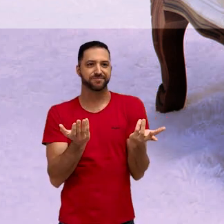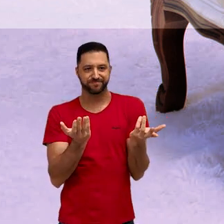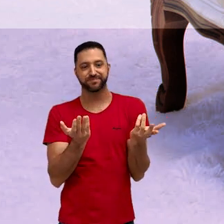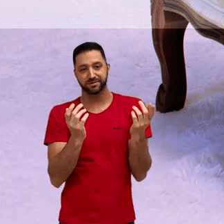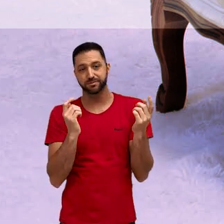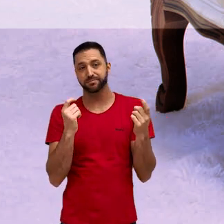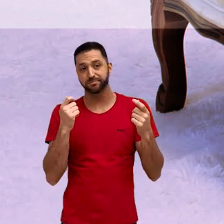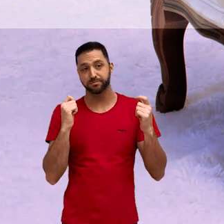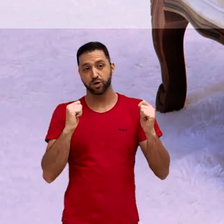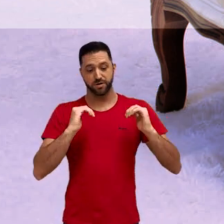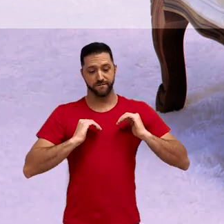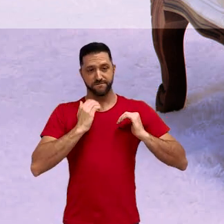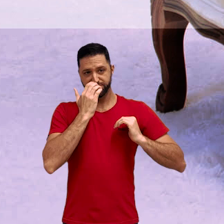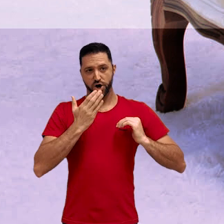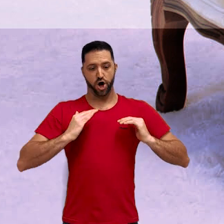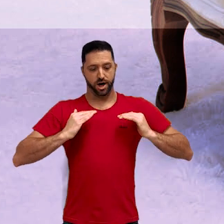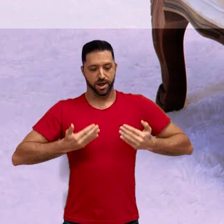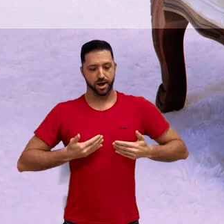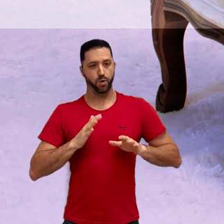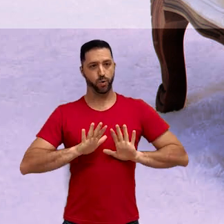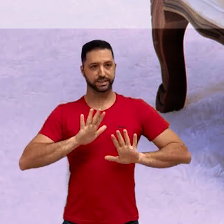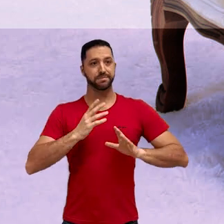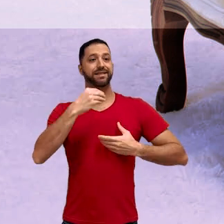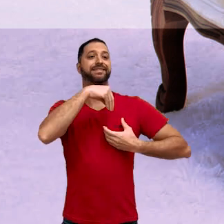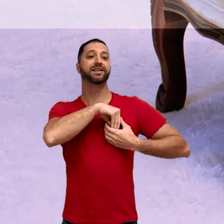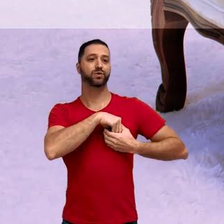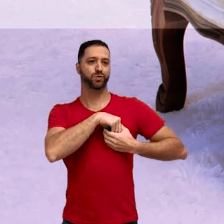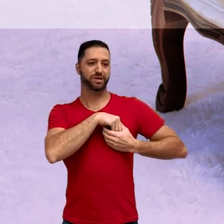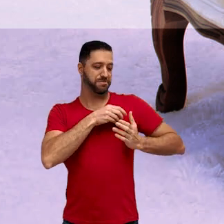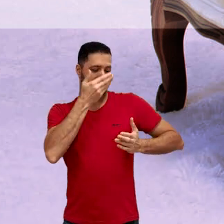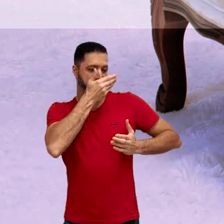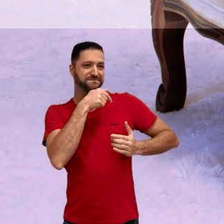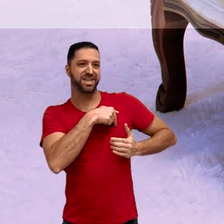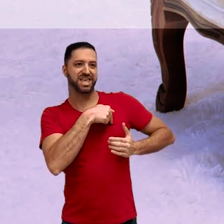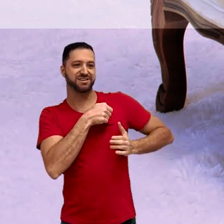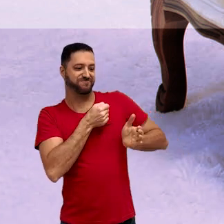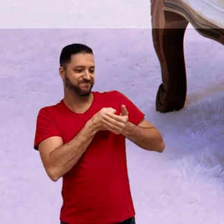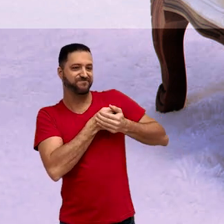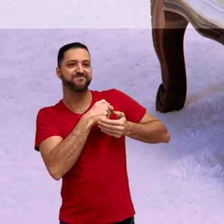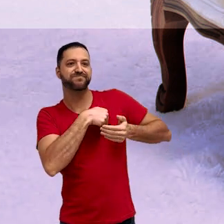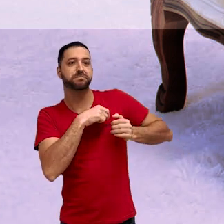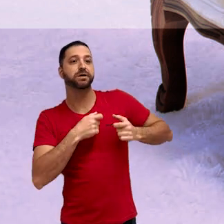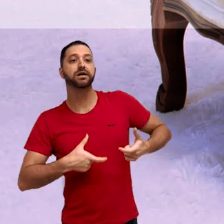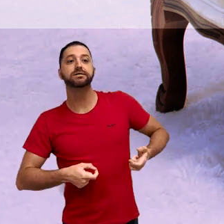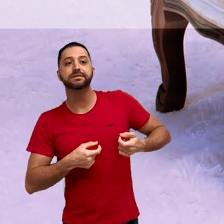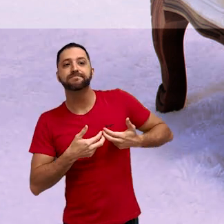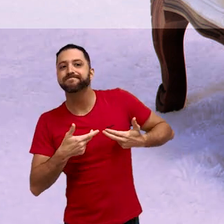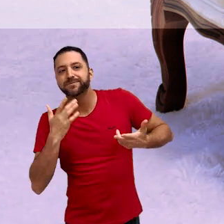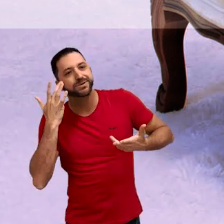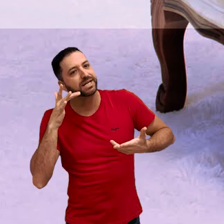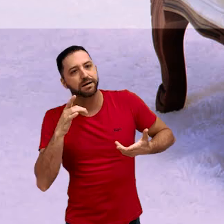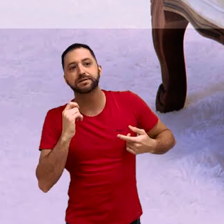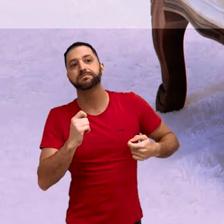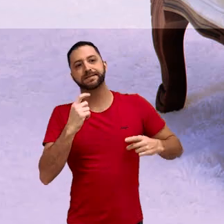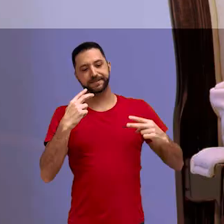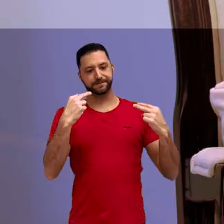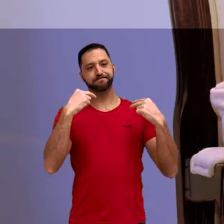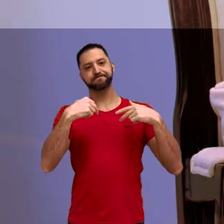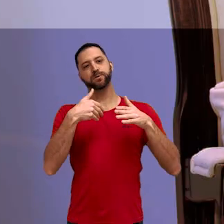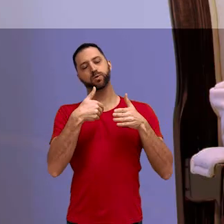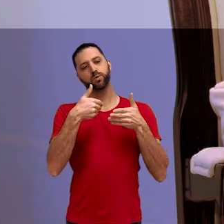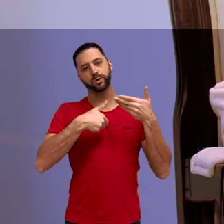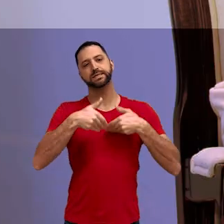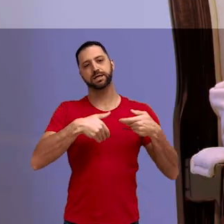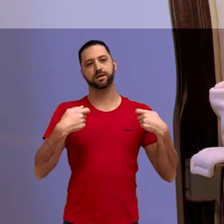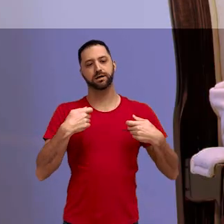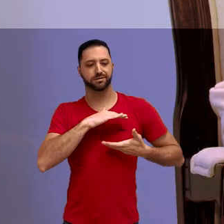pode cuidar super bem delas por fora e tudo, mas tem que pensar o quanto que essas tuas mamas precisam estar saudáveis. E está